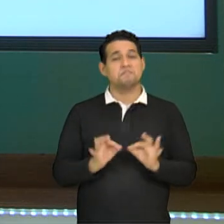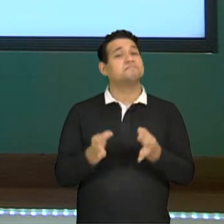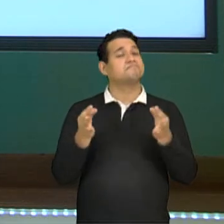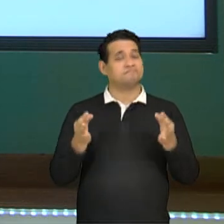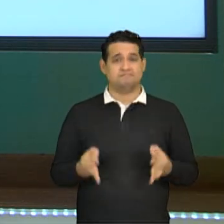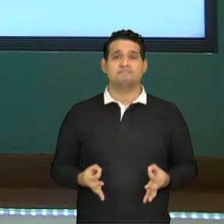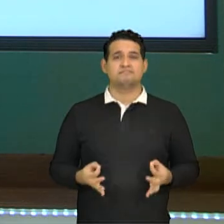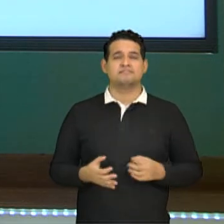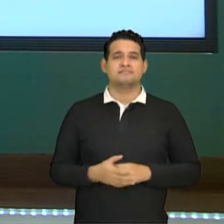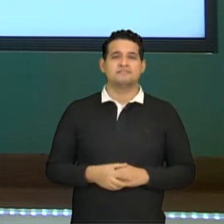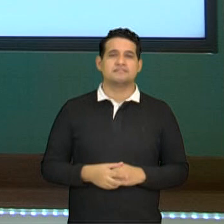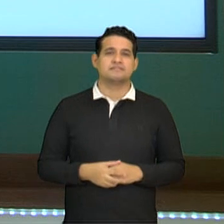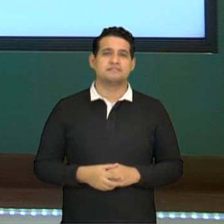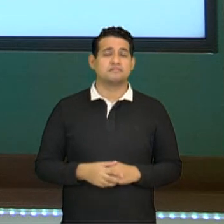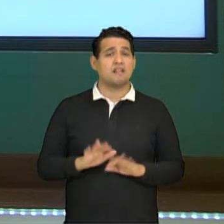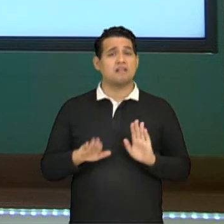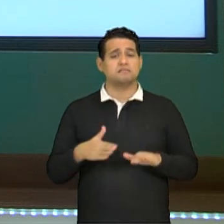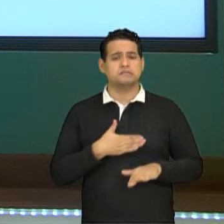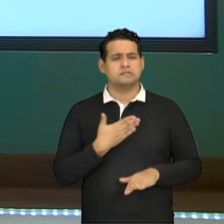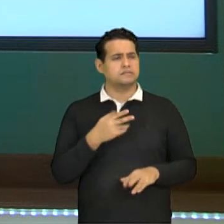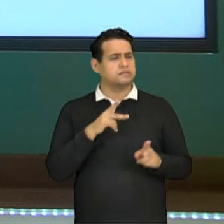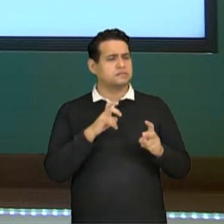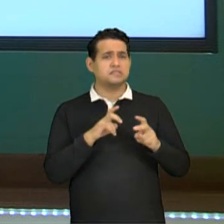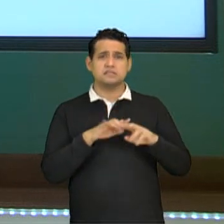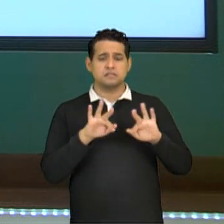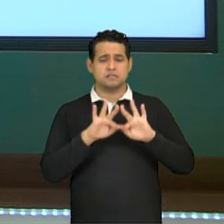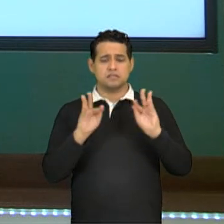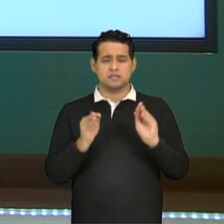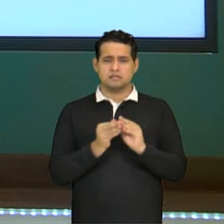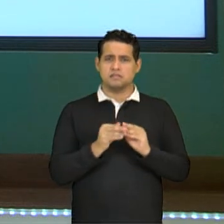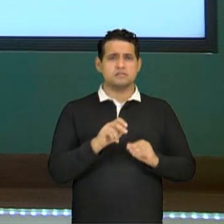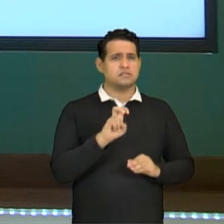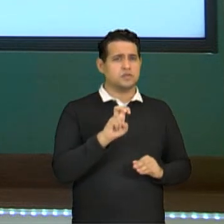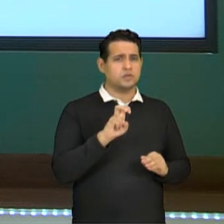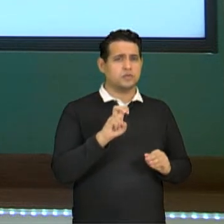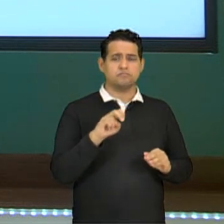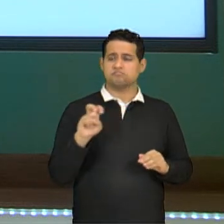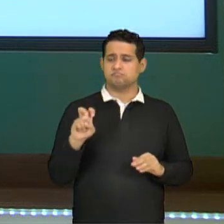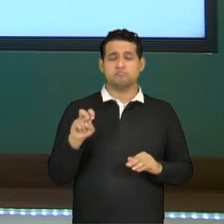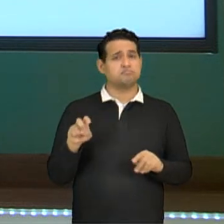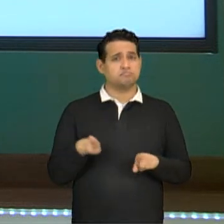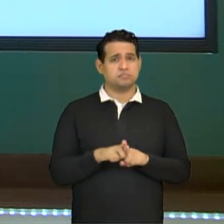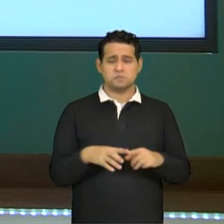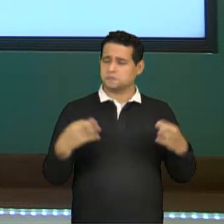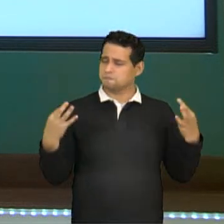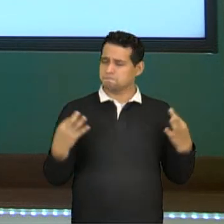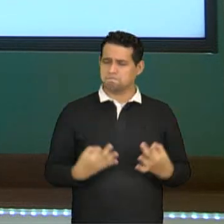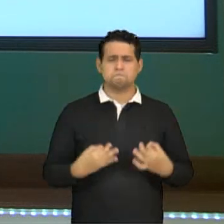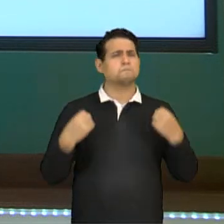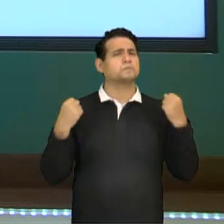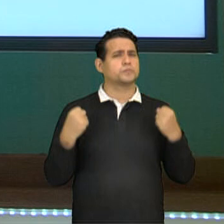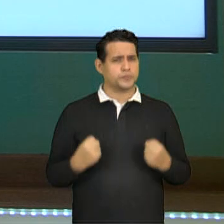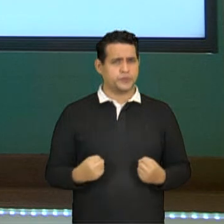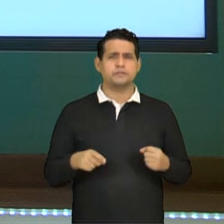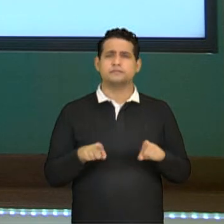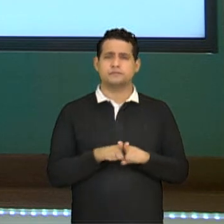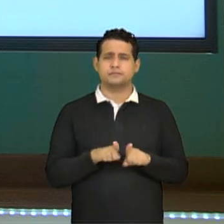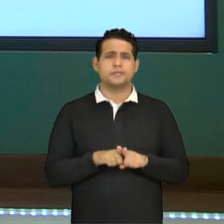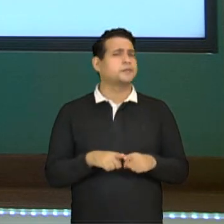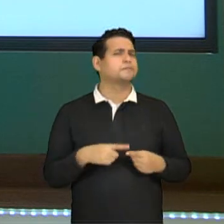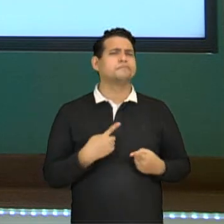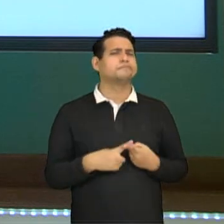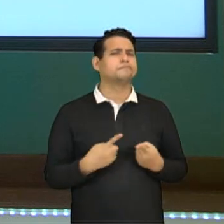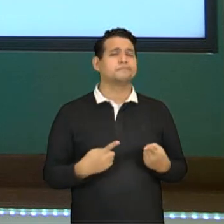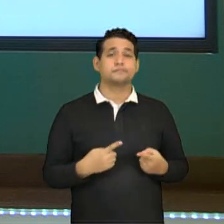certo também. De repente pode ser que você simplificou esse 5 e esse 5. Ótimo, pode simplificar. Por